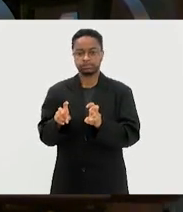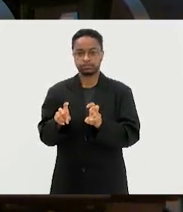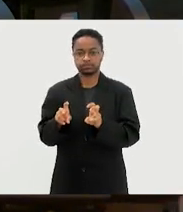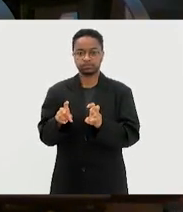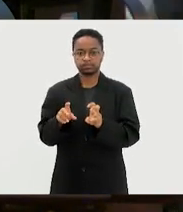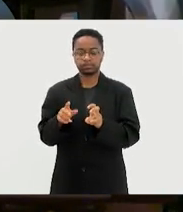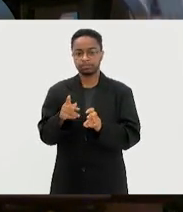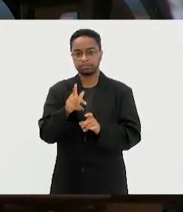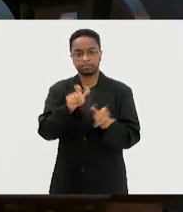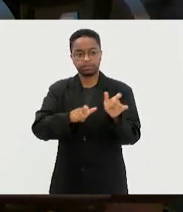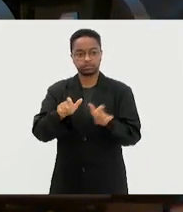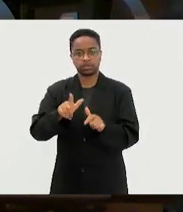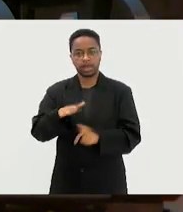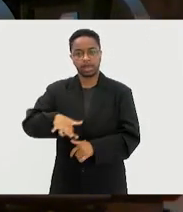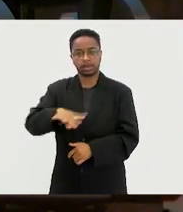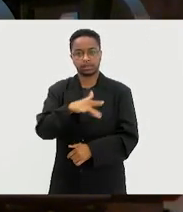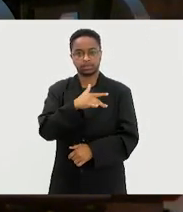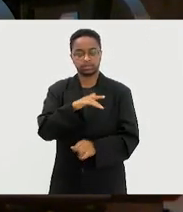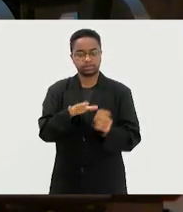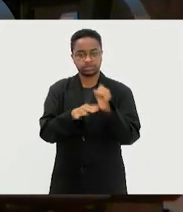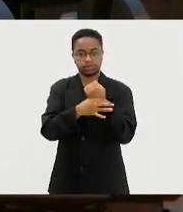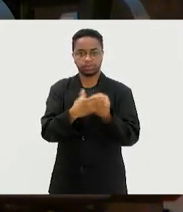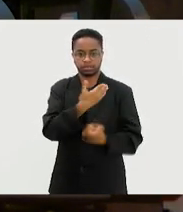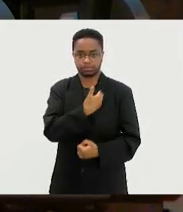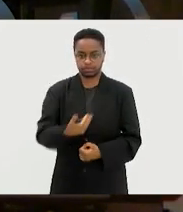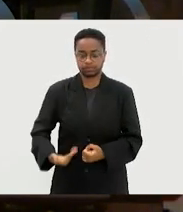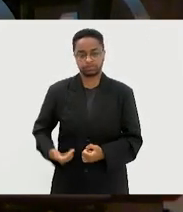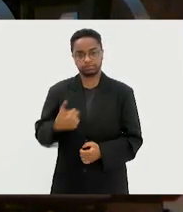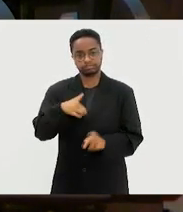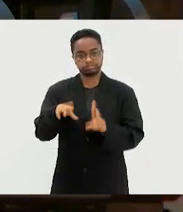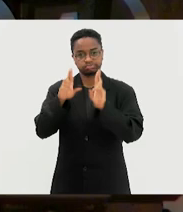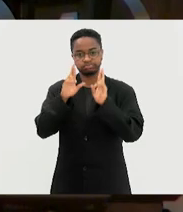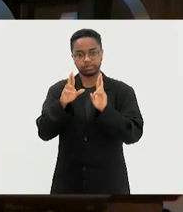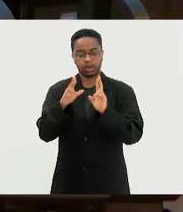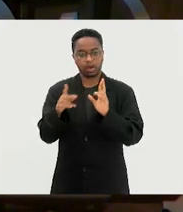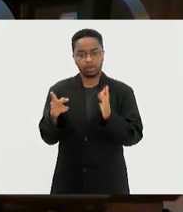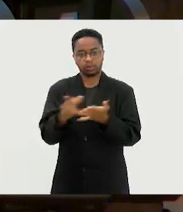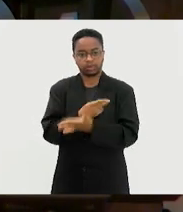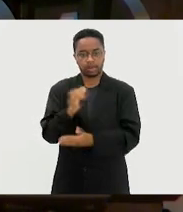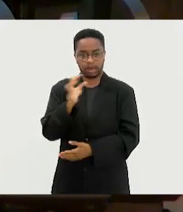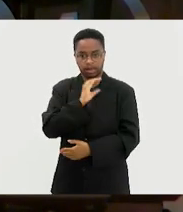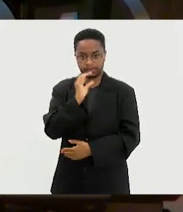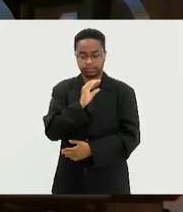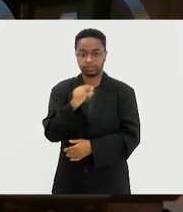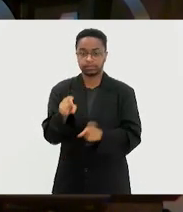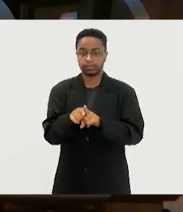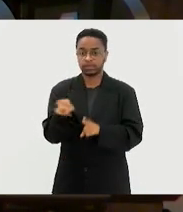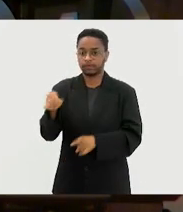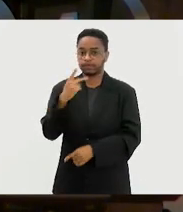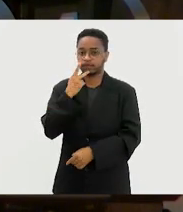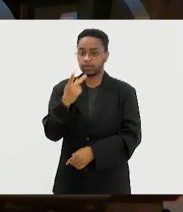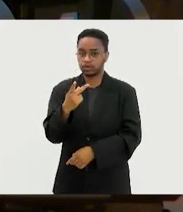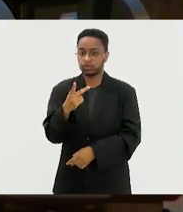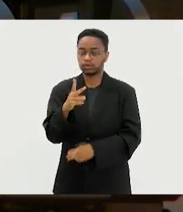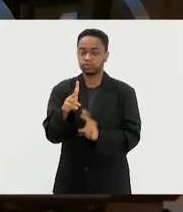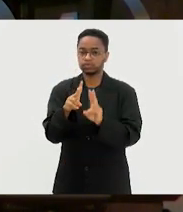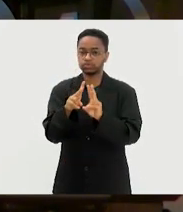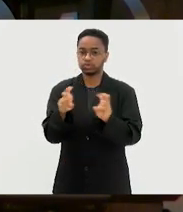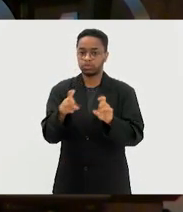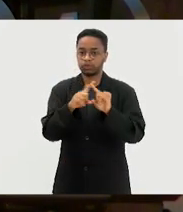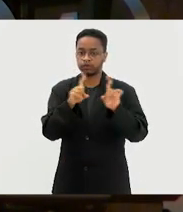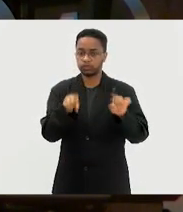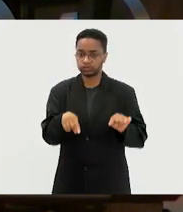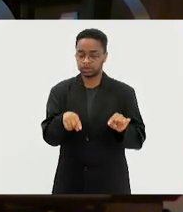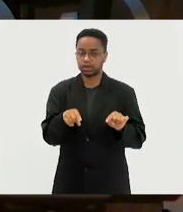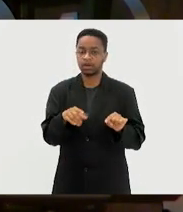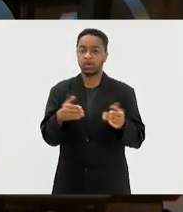segurança pública. Eu espero que venha logo essa questão. E o senhor falou também a questão do efetivo que se precisa. Hoje nós estamos